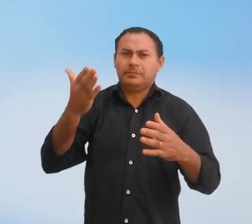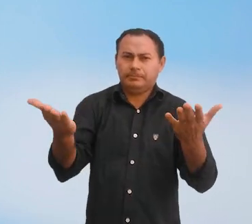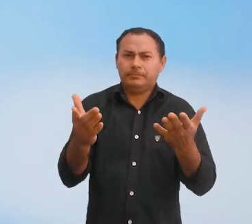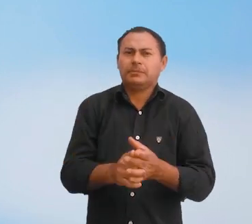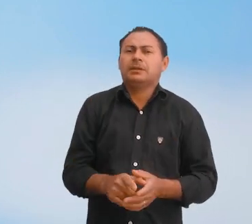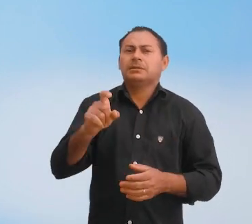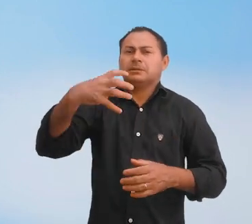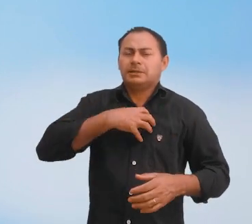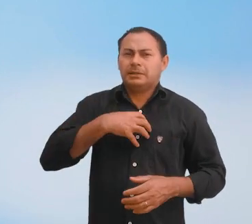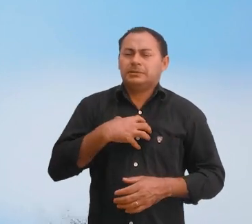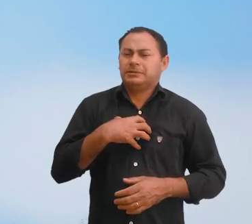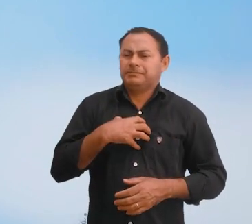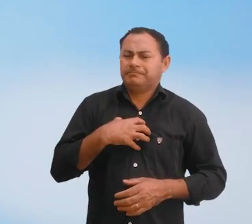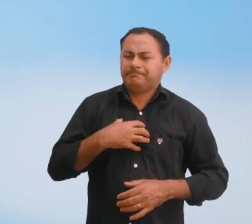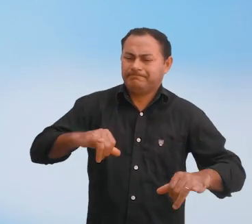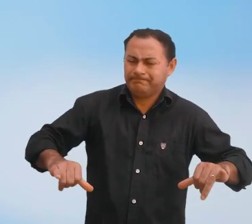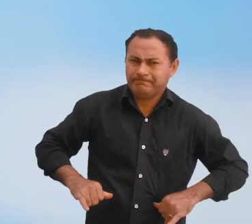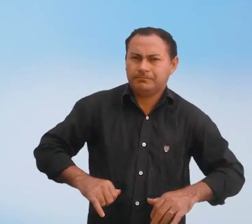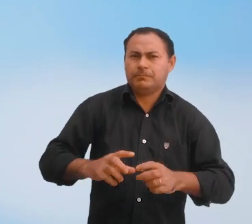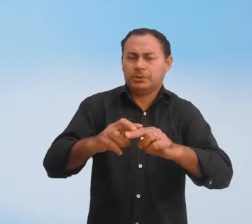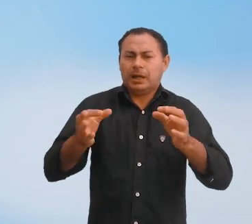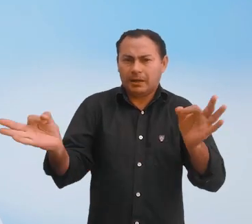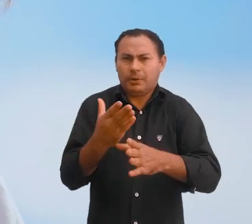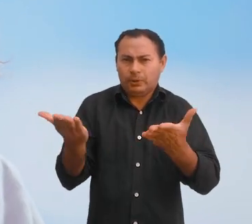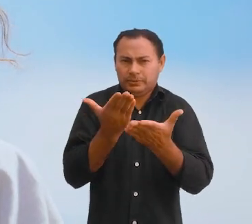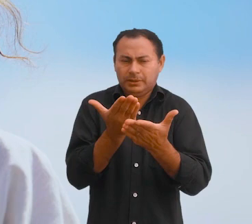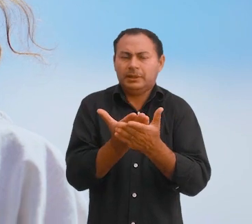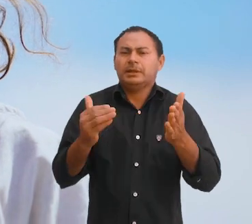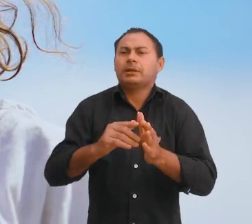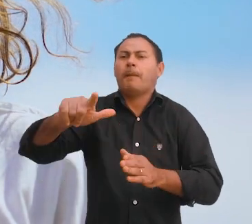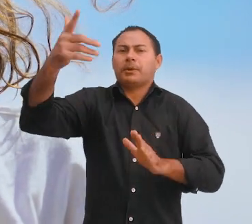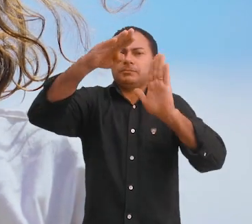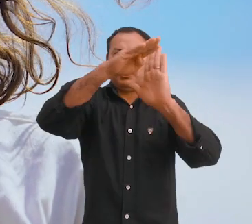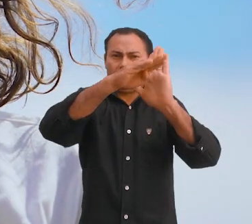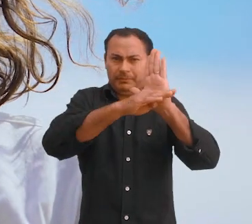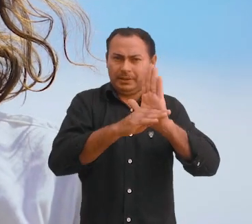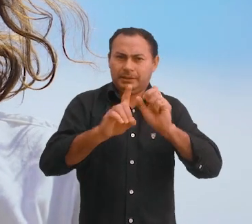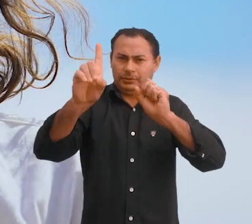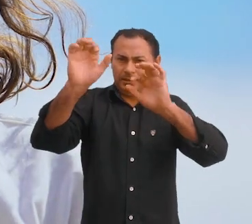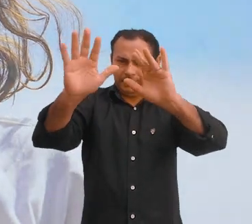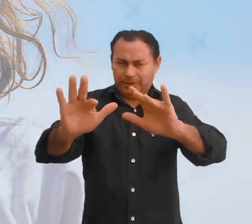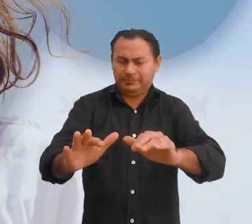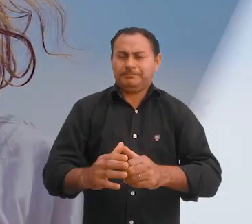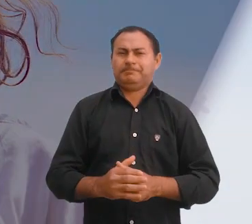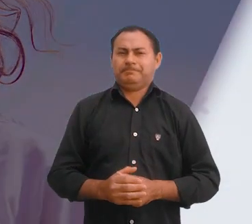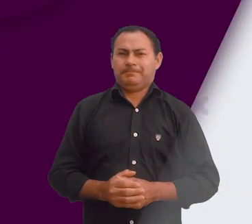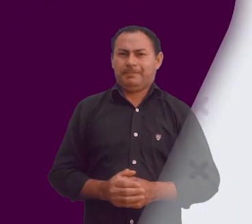outros feridos, para aqueles que se sentem perdidos. Ficamos por aqui hoje. Até o próximo programa.